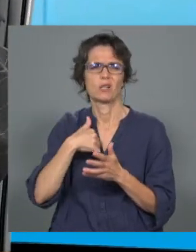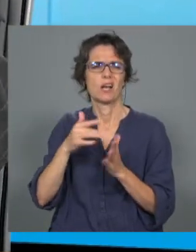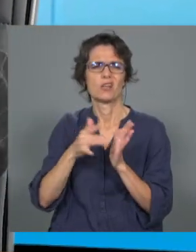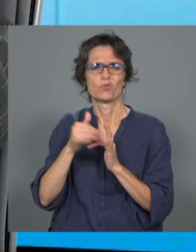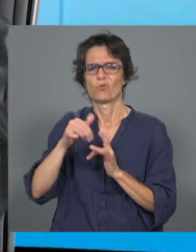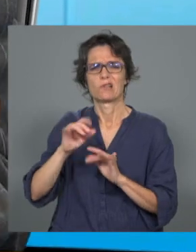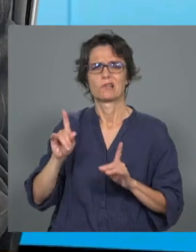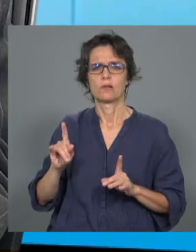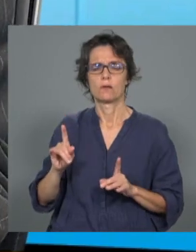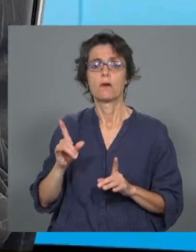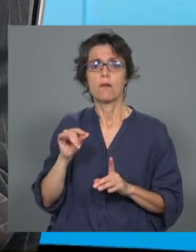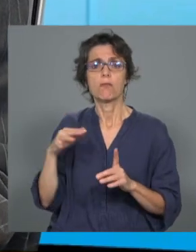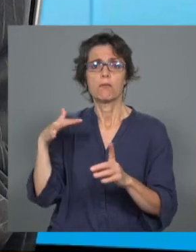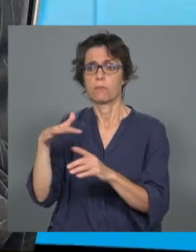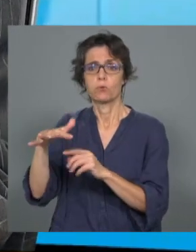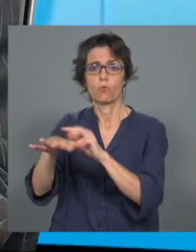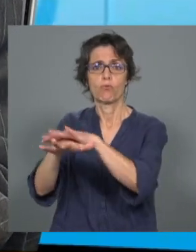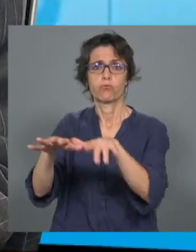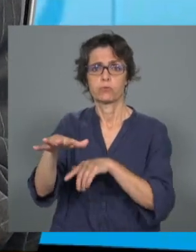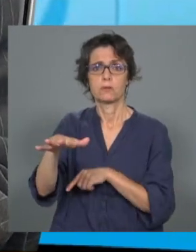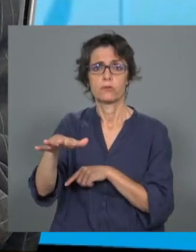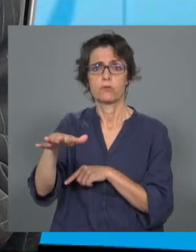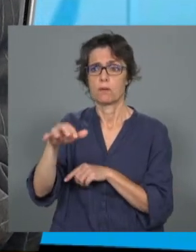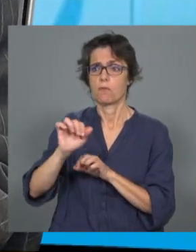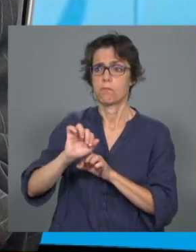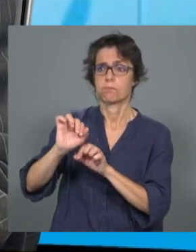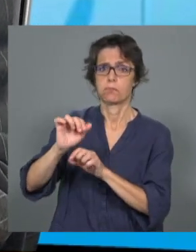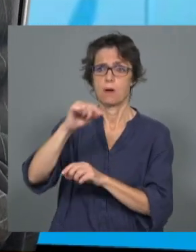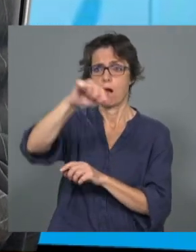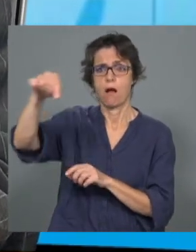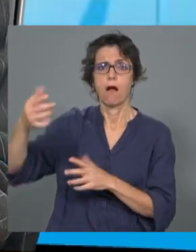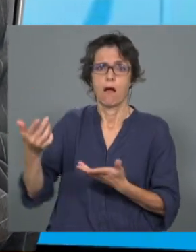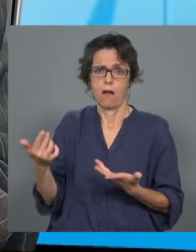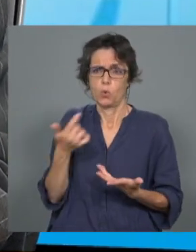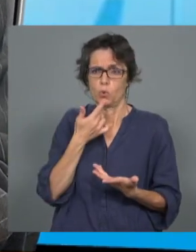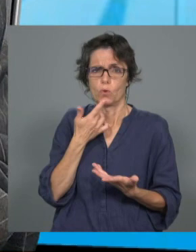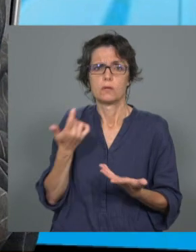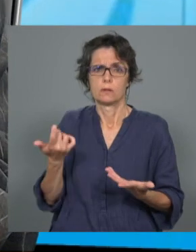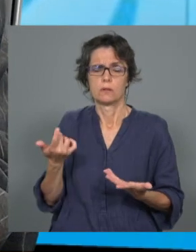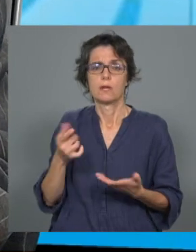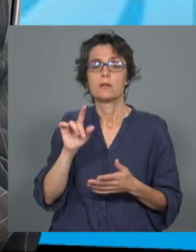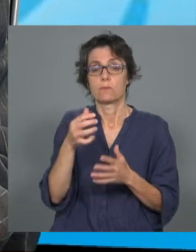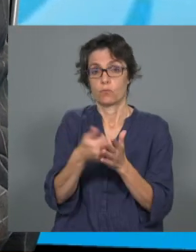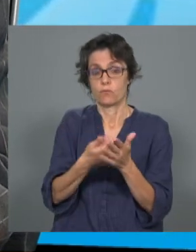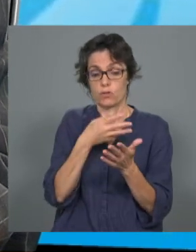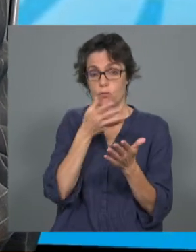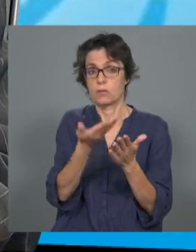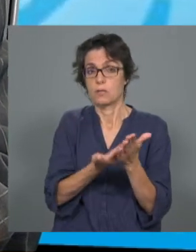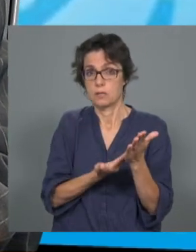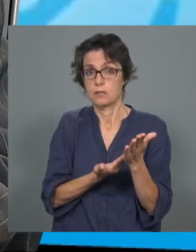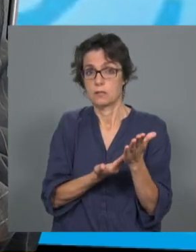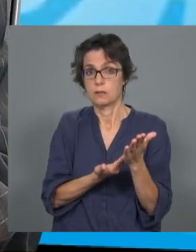também não foram aceitos em muitas regiões. Aliás, depois os evangelhos vão sempre focar isso, que